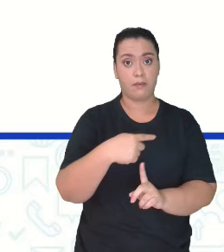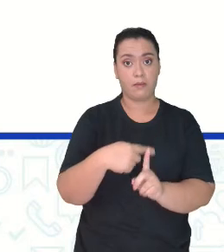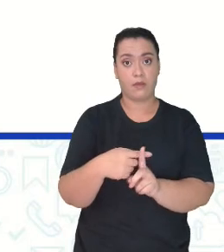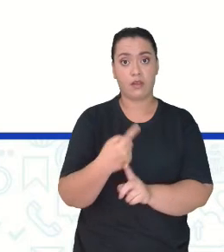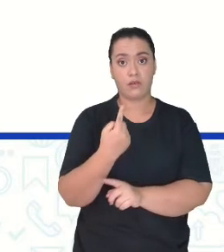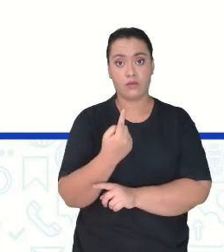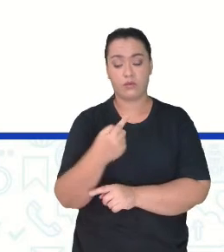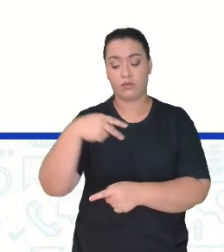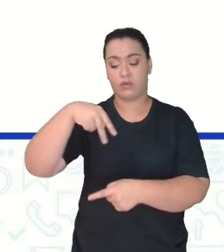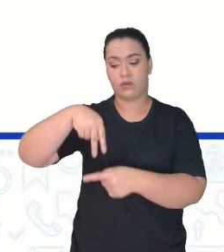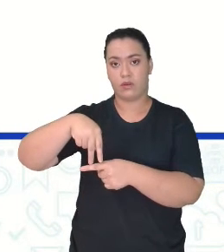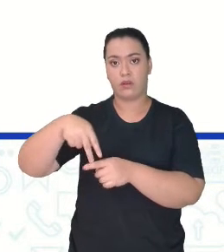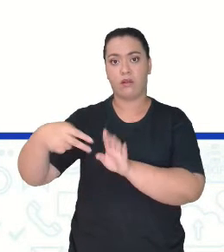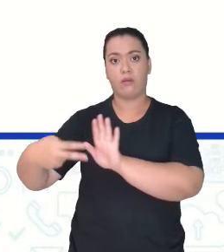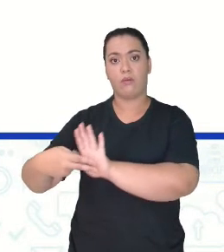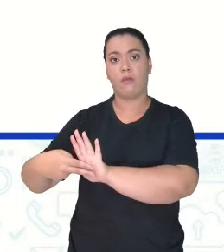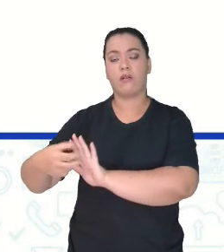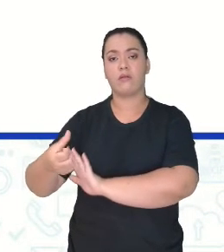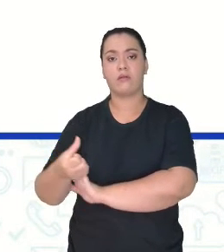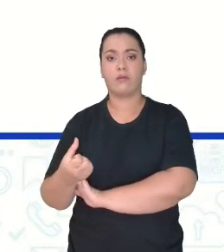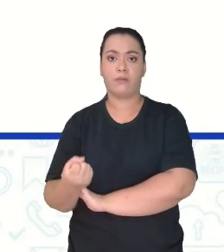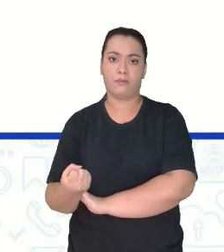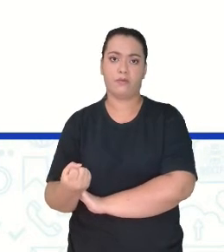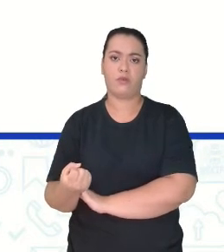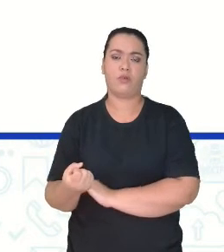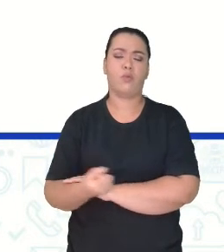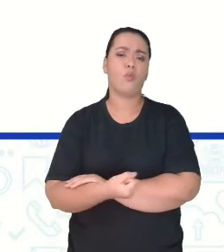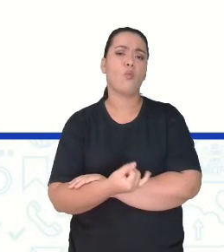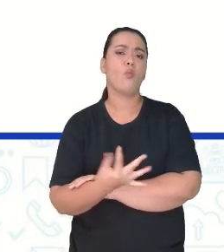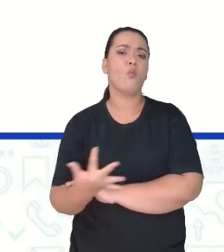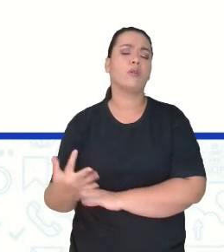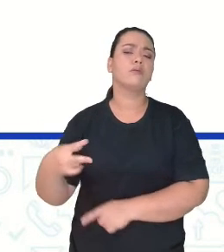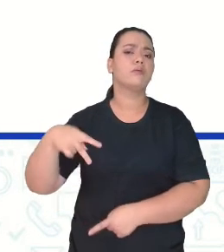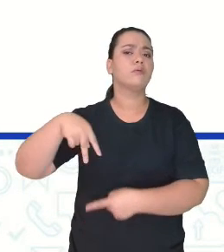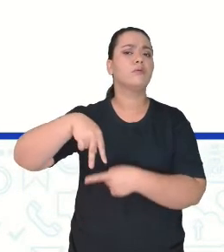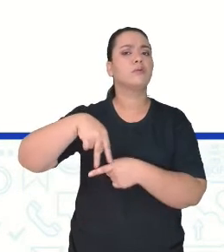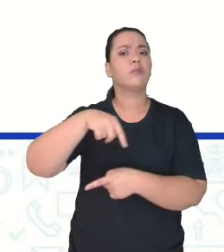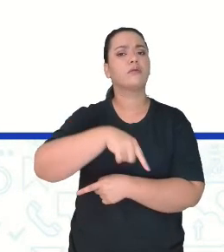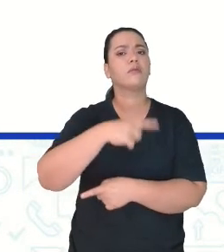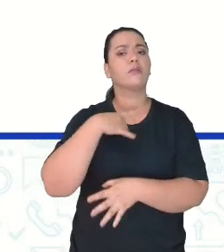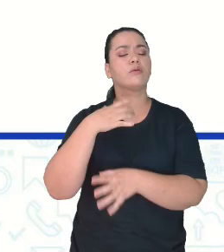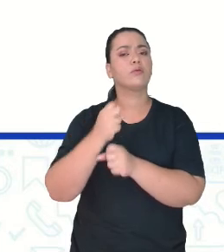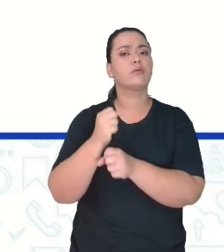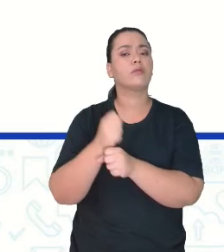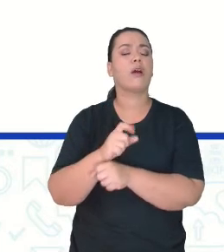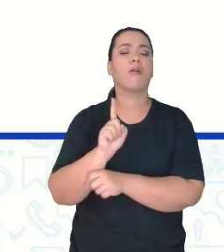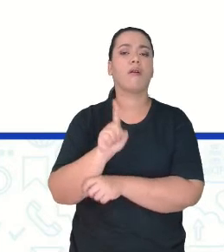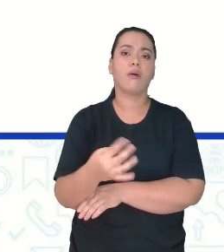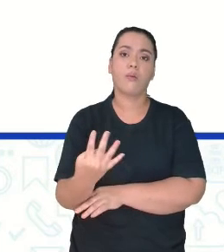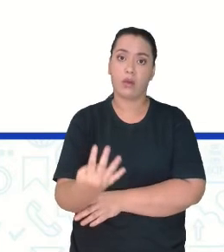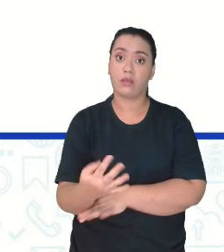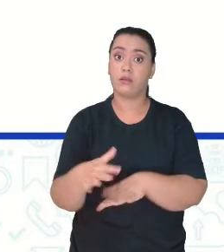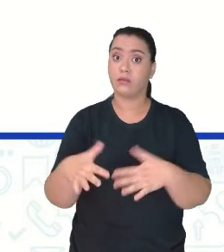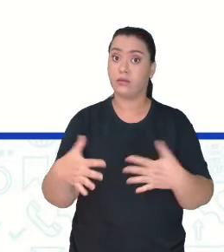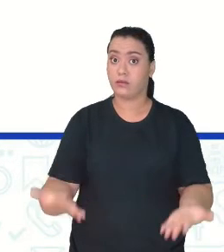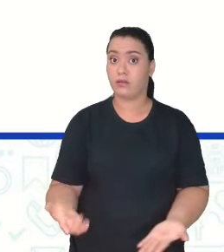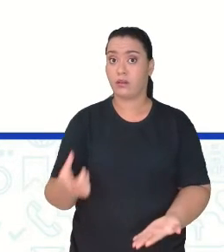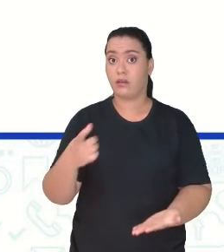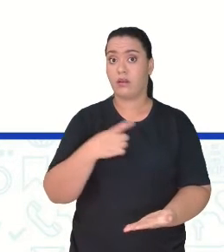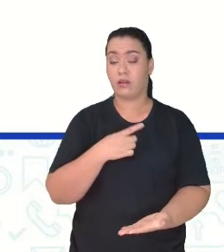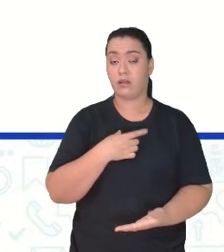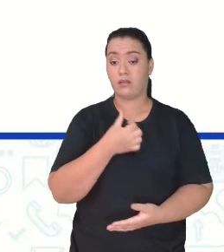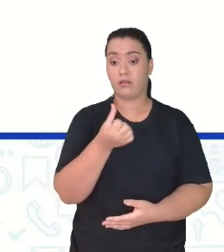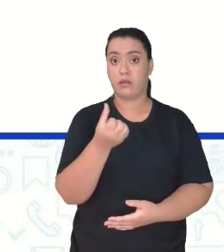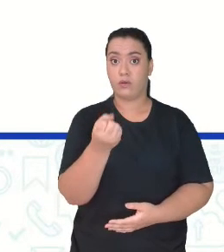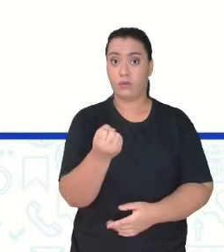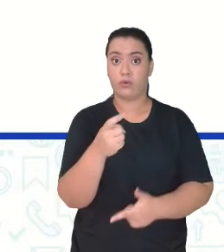igual a 68. Quantos triângulos eu tenho aí no total? Eu tenho 4 triângulos. Por isso que a gente pega os